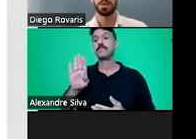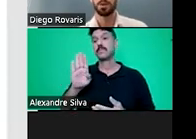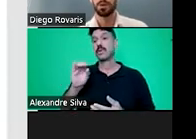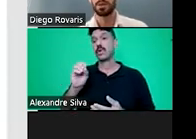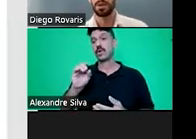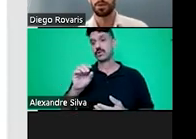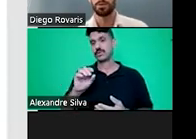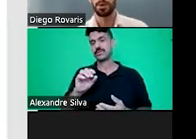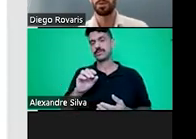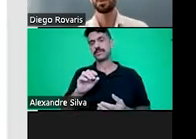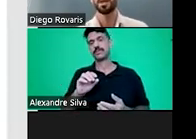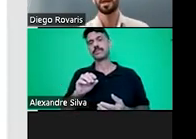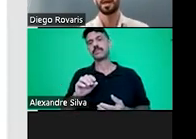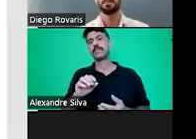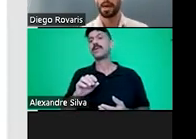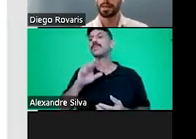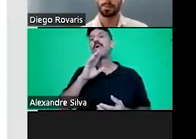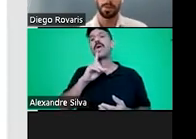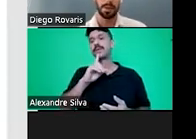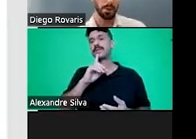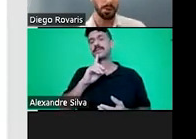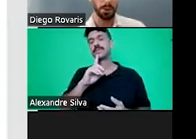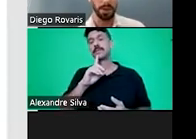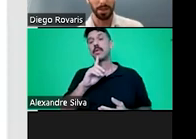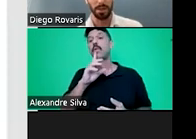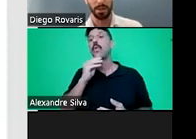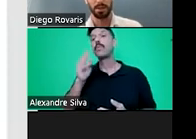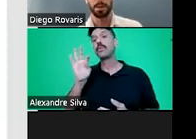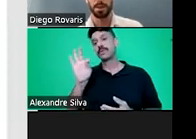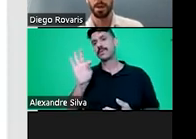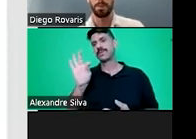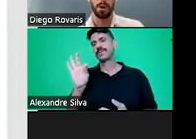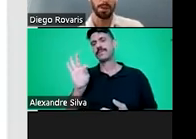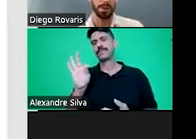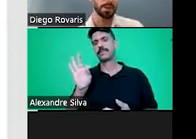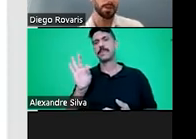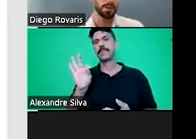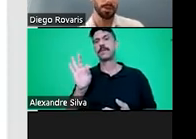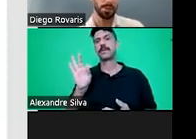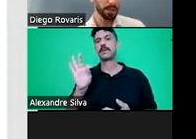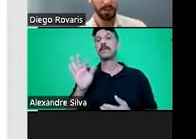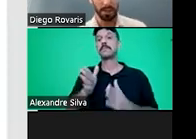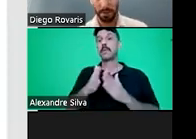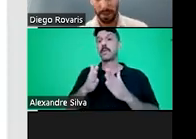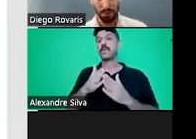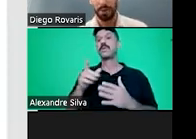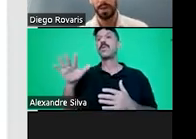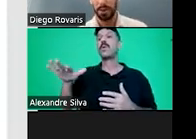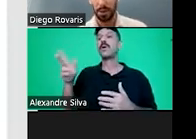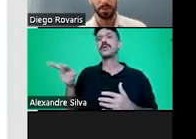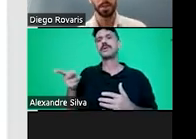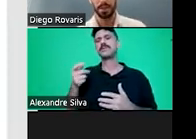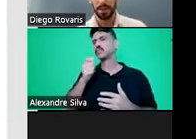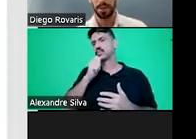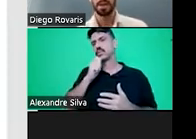tem pouquíssimo conhecimento sobre como o TDAH impacta, por exemplo, em comunidades pobres. E a gente precisa